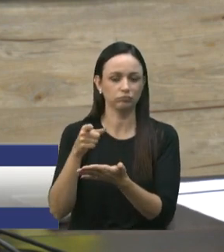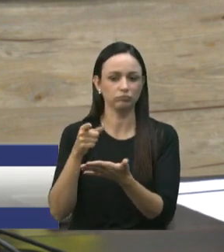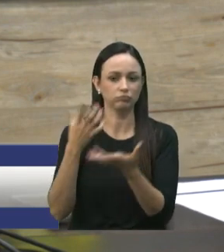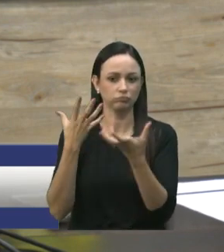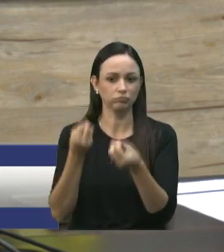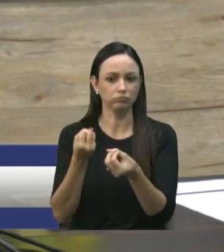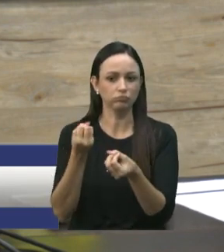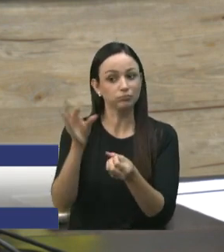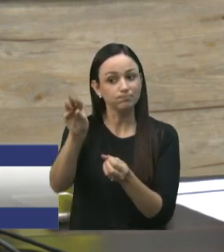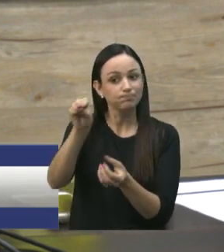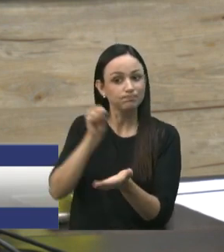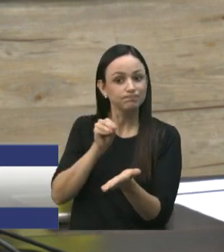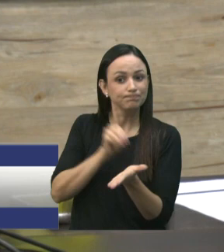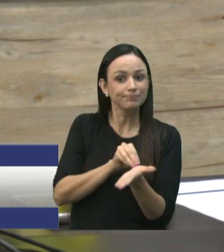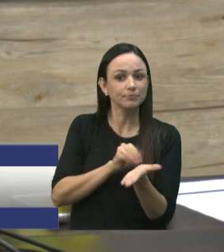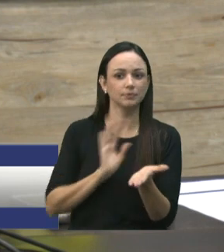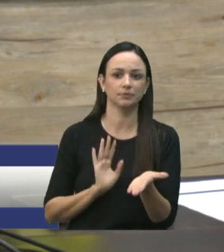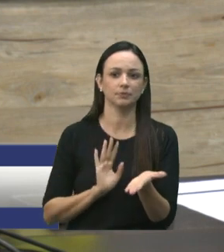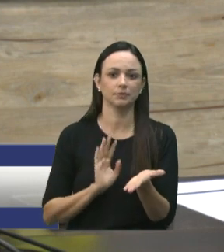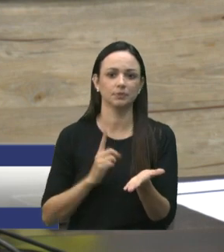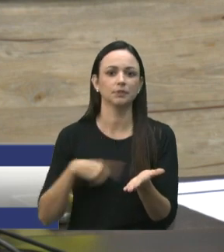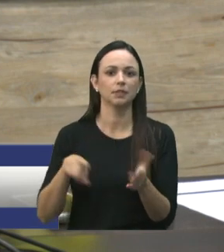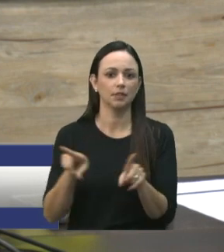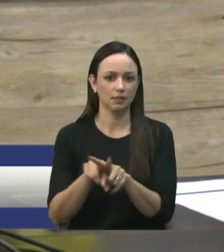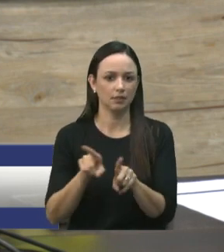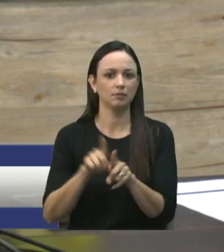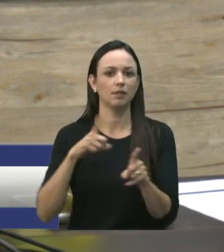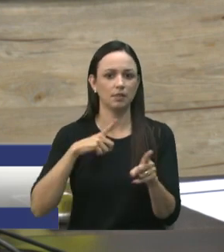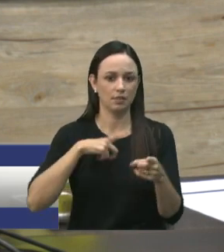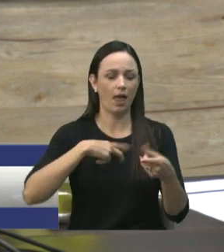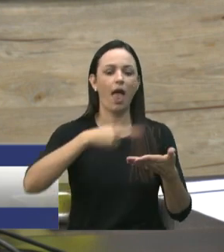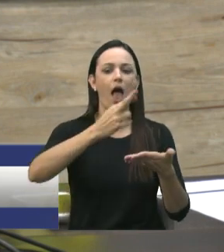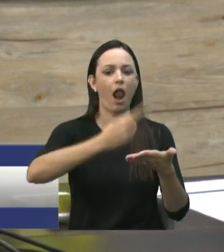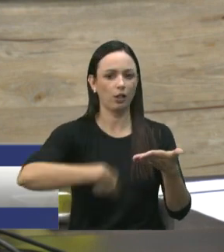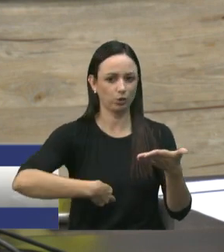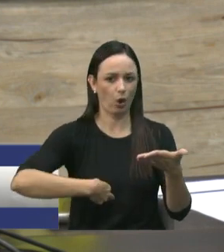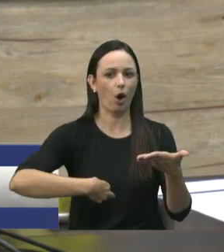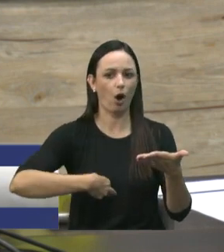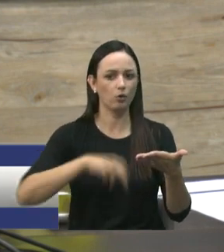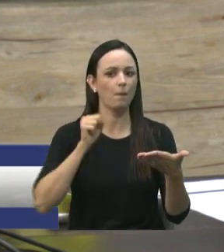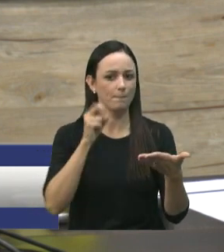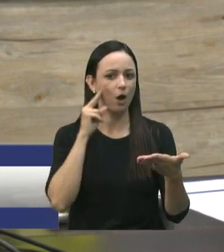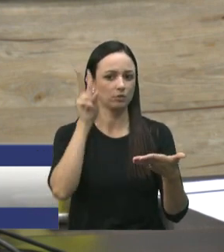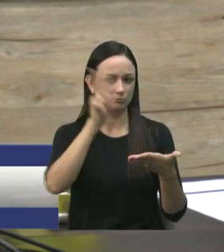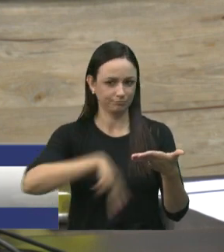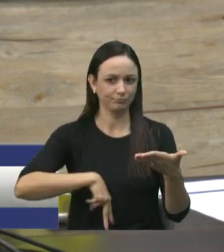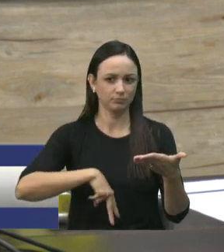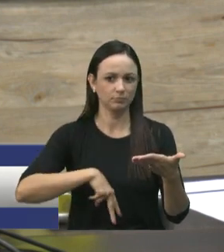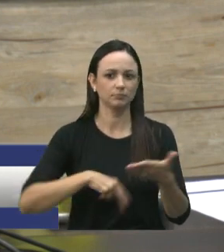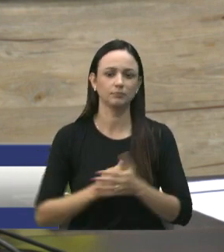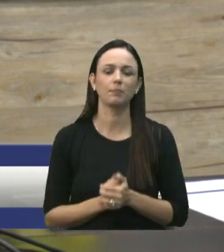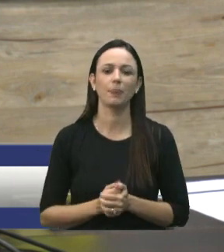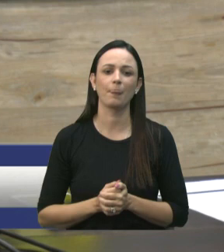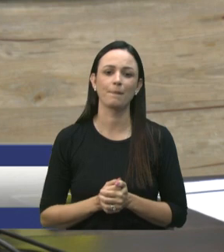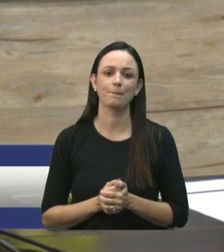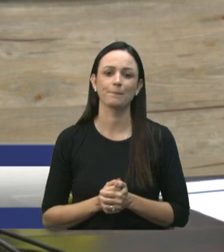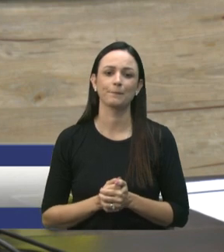e acolhidas. Então, nós temos isso também em um relatório que pode ser verificado. Então, ela